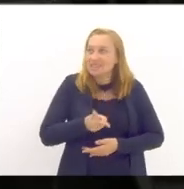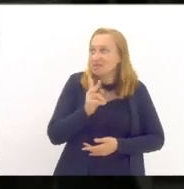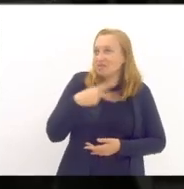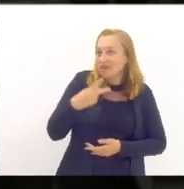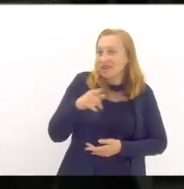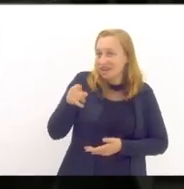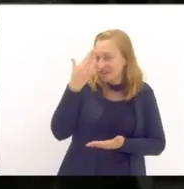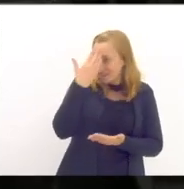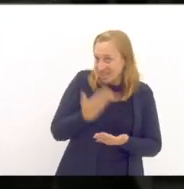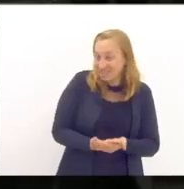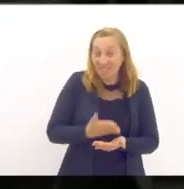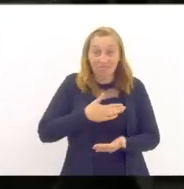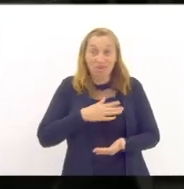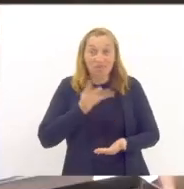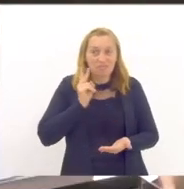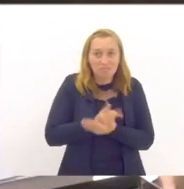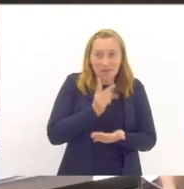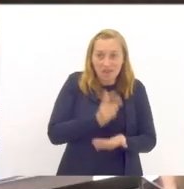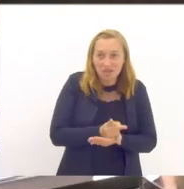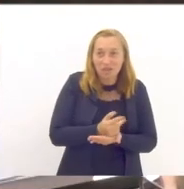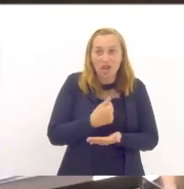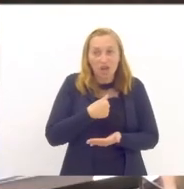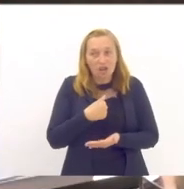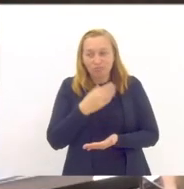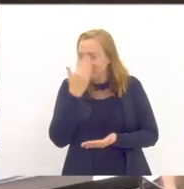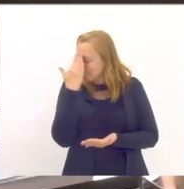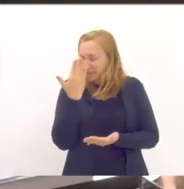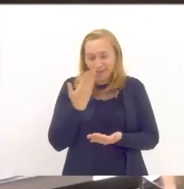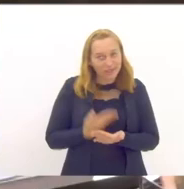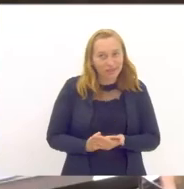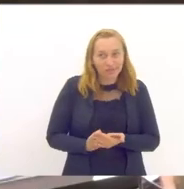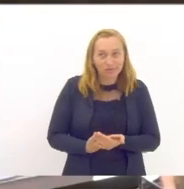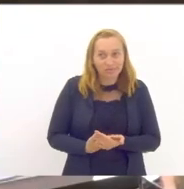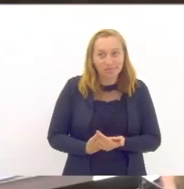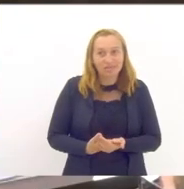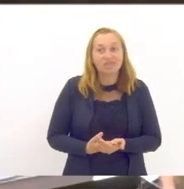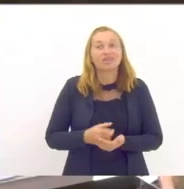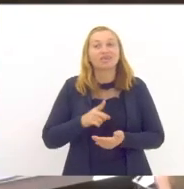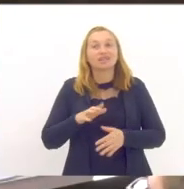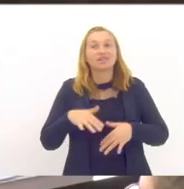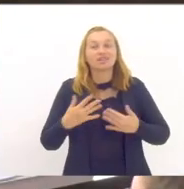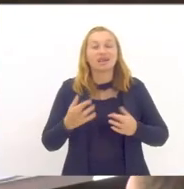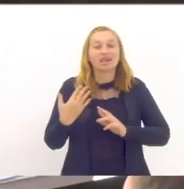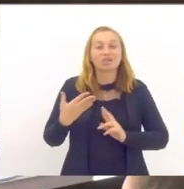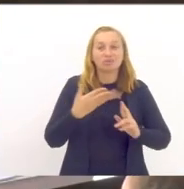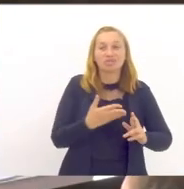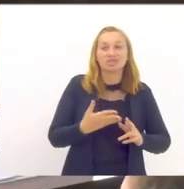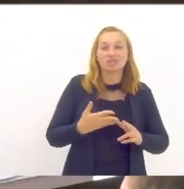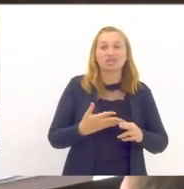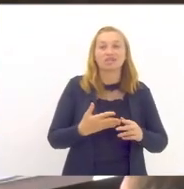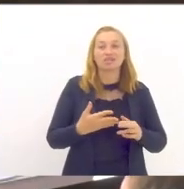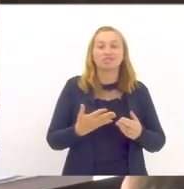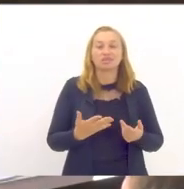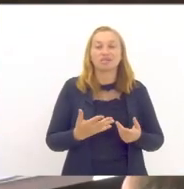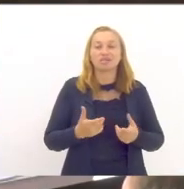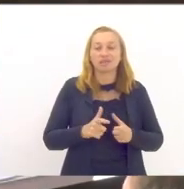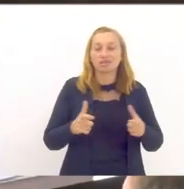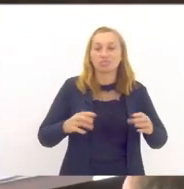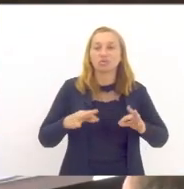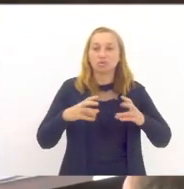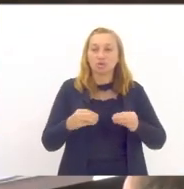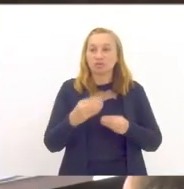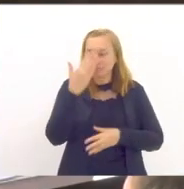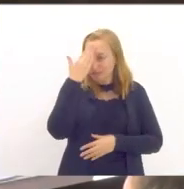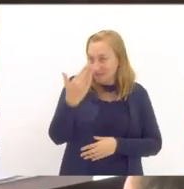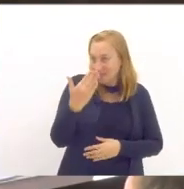ela acredita em mim mesmo quando eu mesmo não acredito. Então, ela é a grande responsável por isso tudo. Minha gratidão.